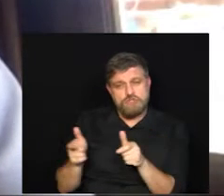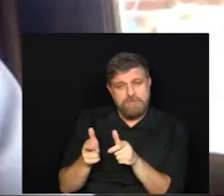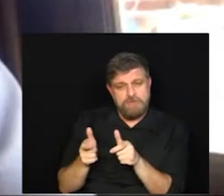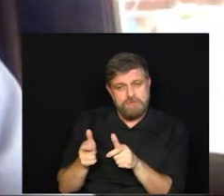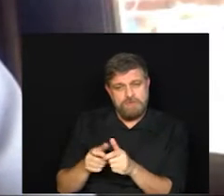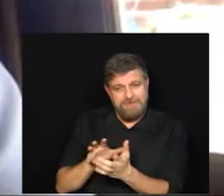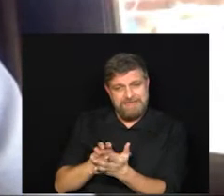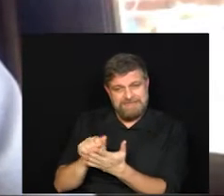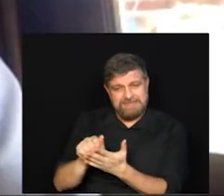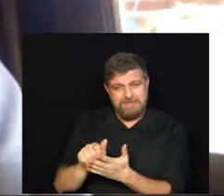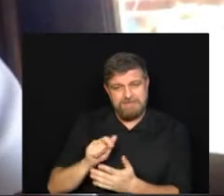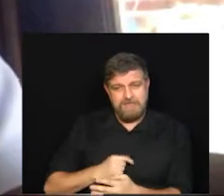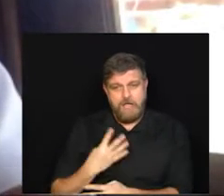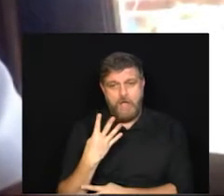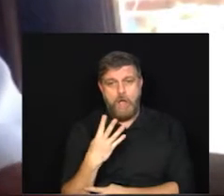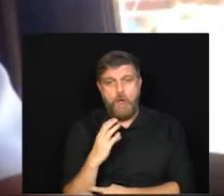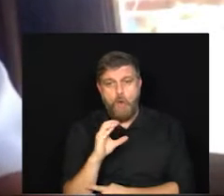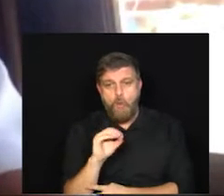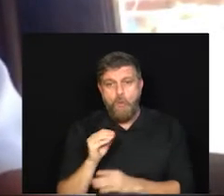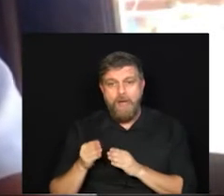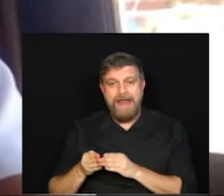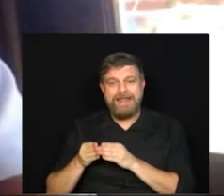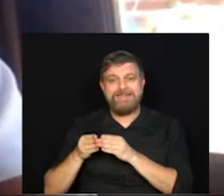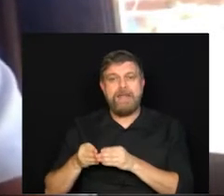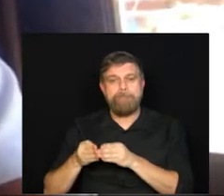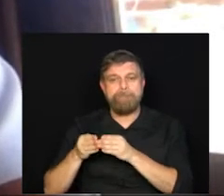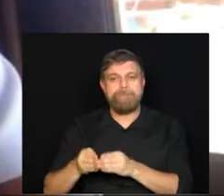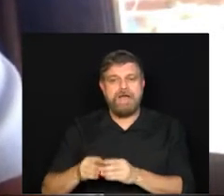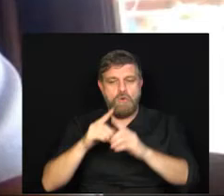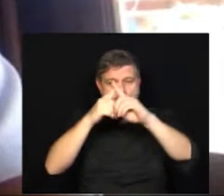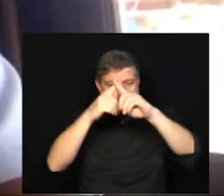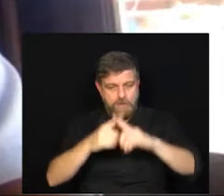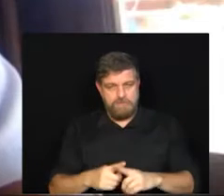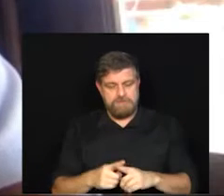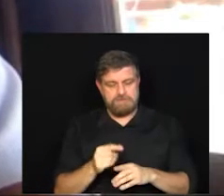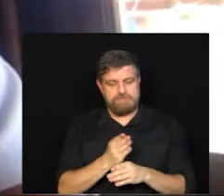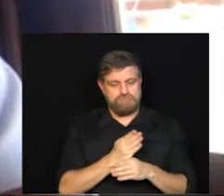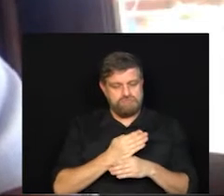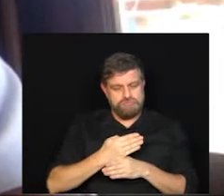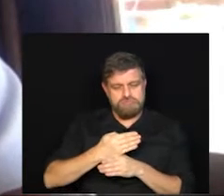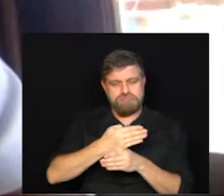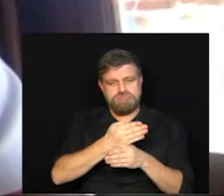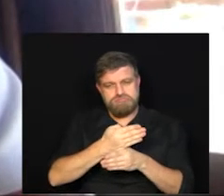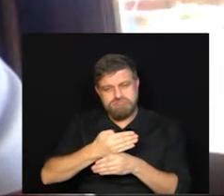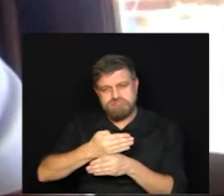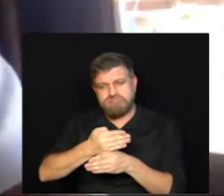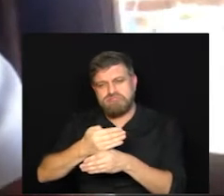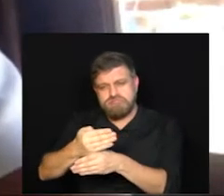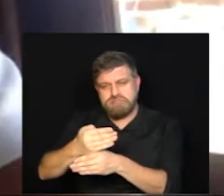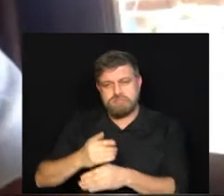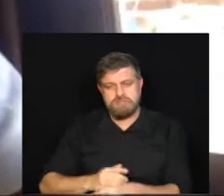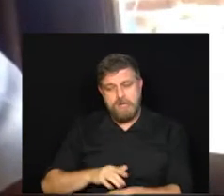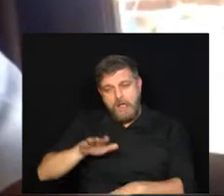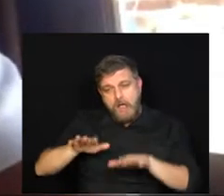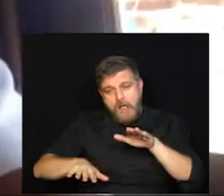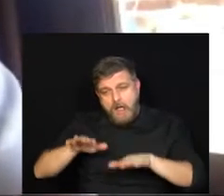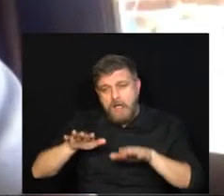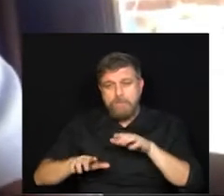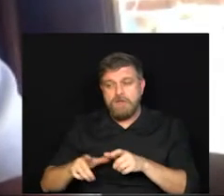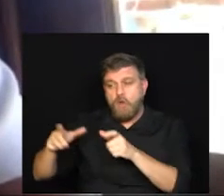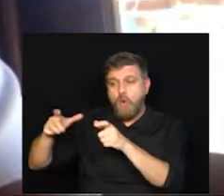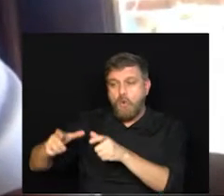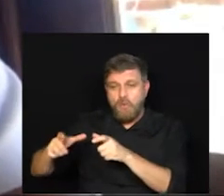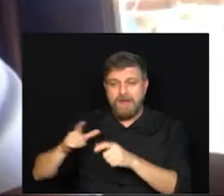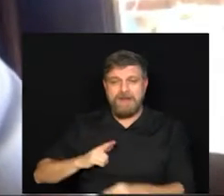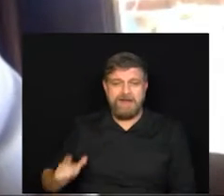as inscrições para 40, então vão ter 40 competidores navegando. Mas depende muito, depende do lugar, do nível